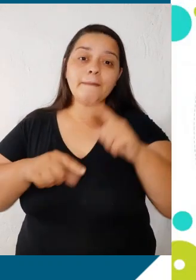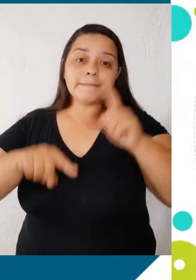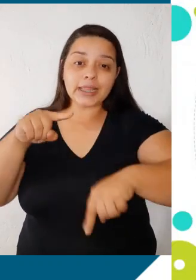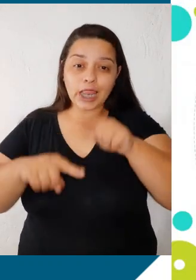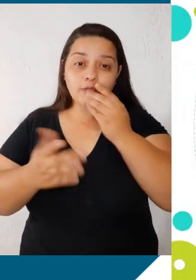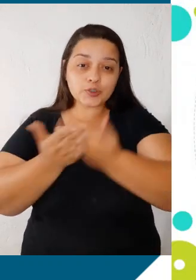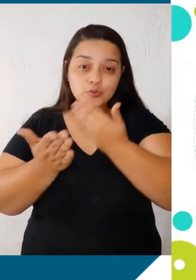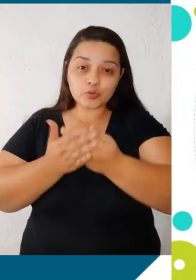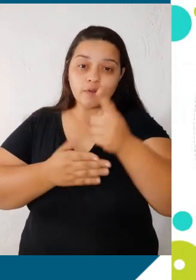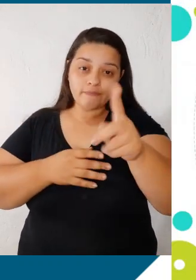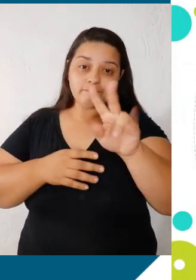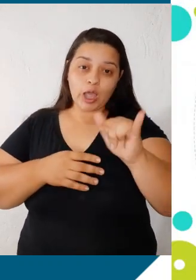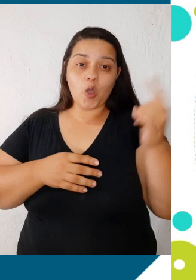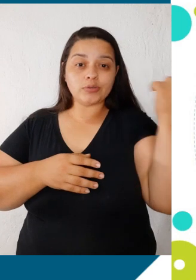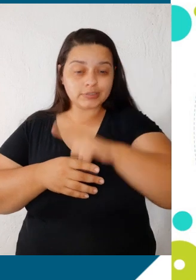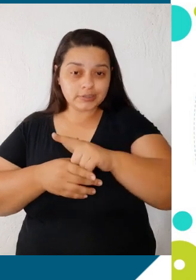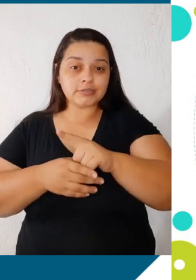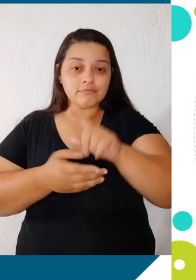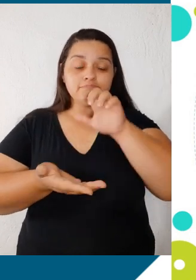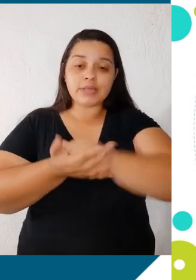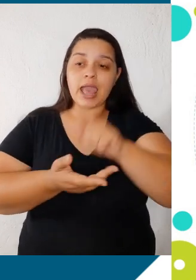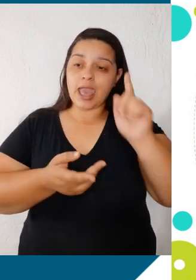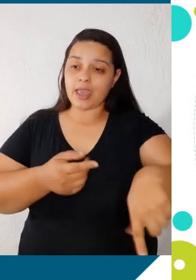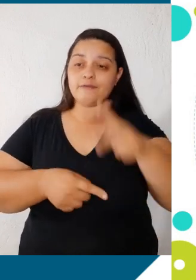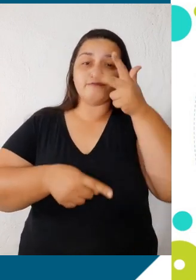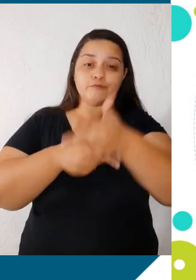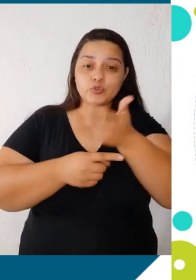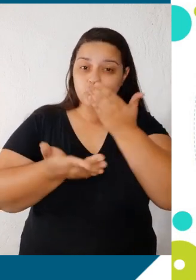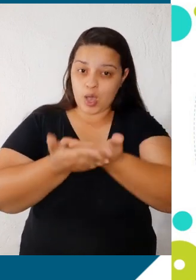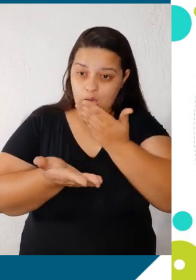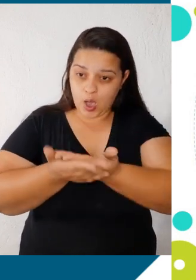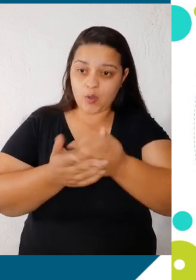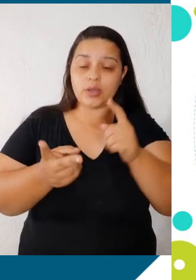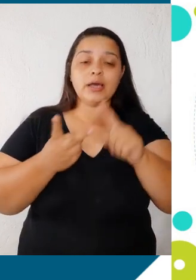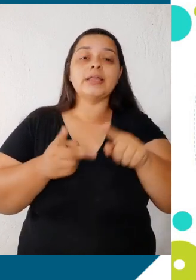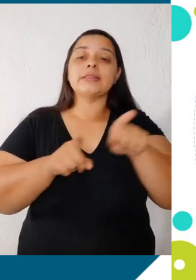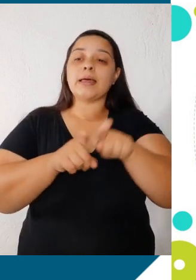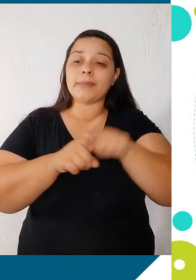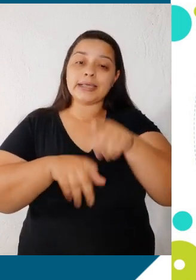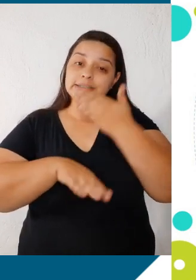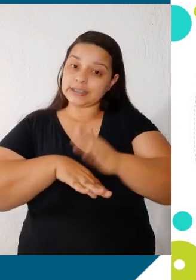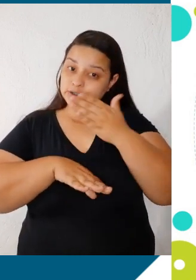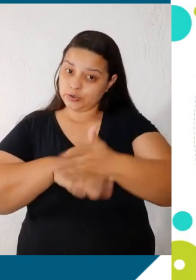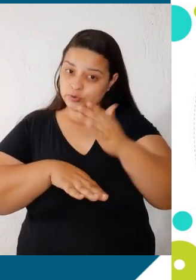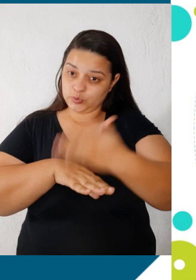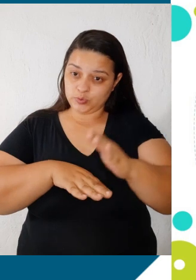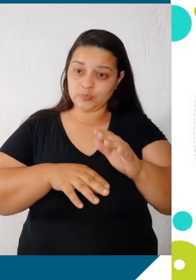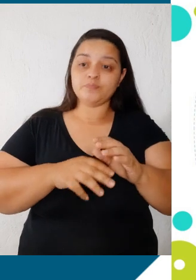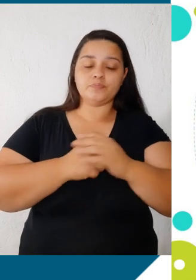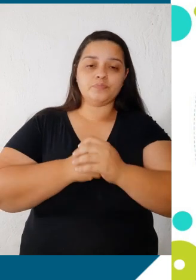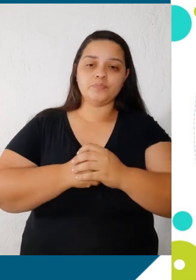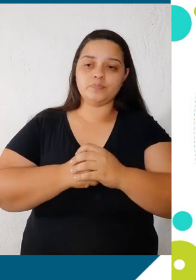materiais de estudo que você terá são a videoaula, o material escrito e exercícios,